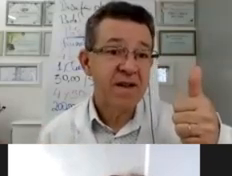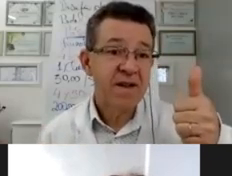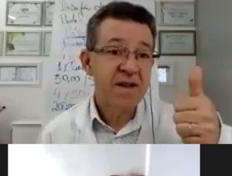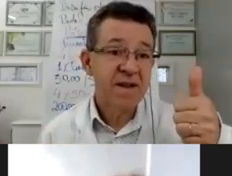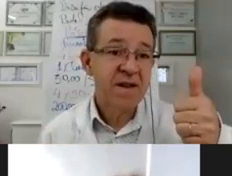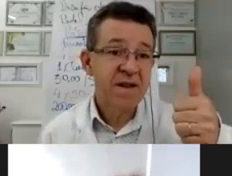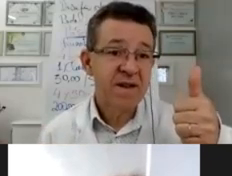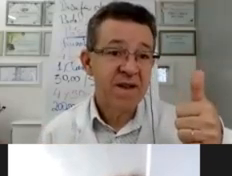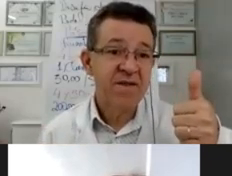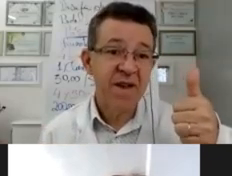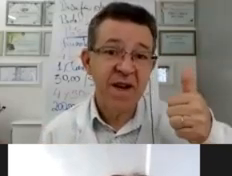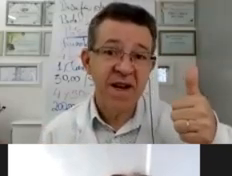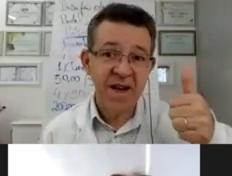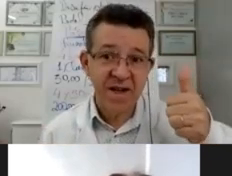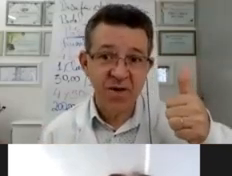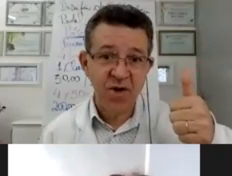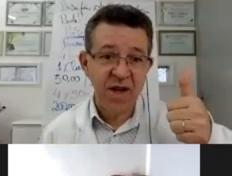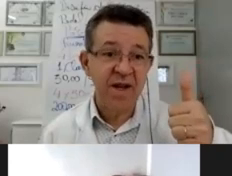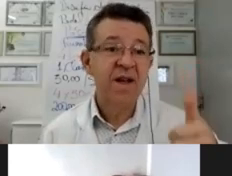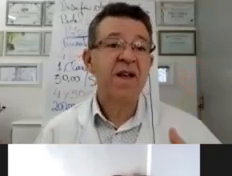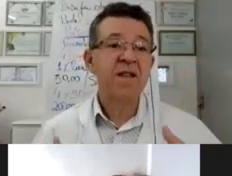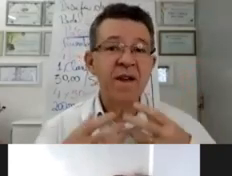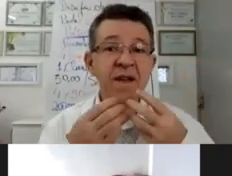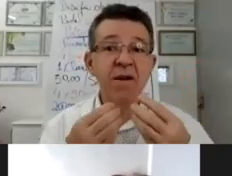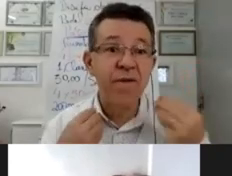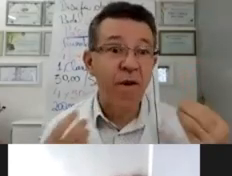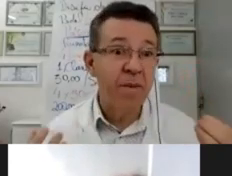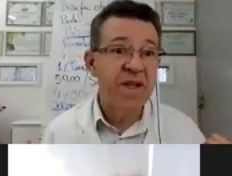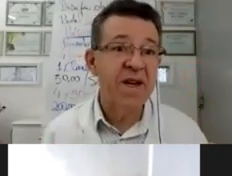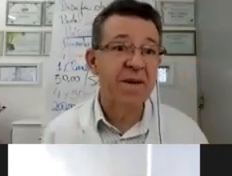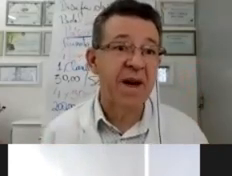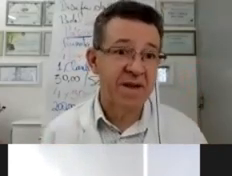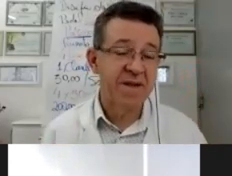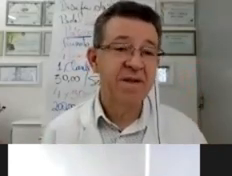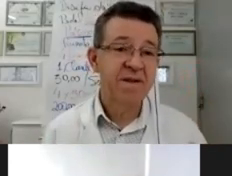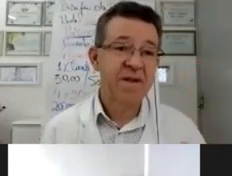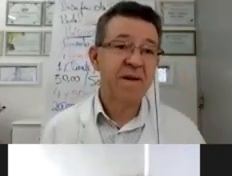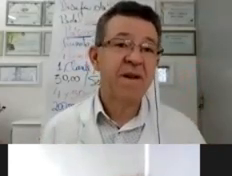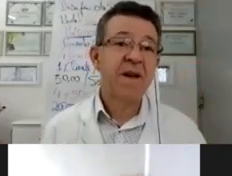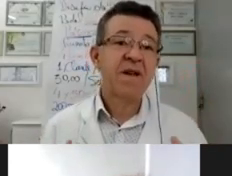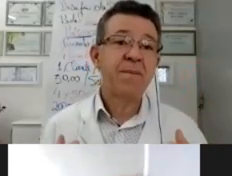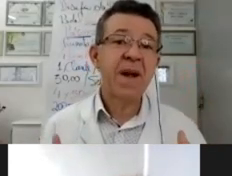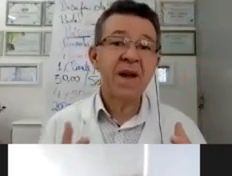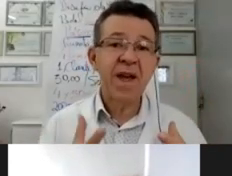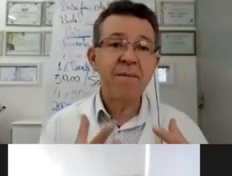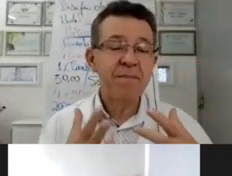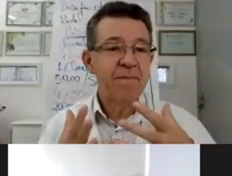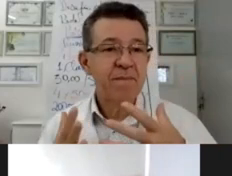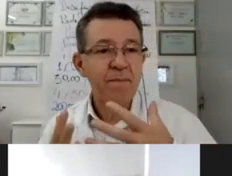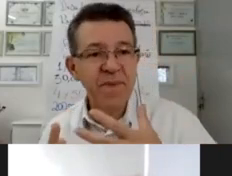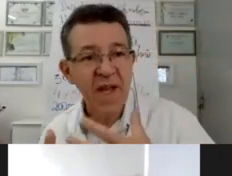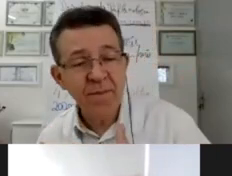Karina? Isso, tá vendo, Ana Karina, dando joinha? Então, vai dando fome de querer mais, tá? Para